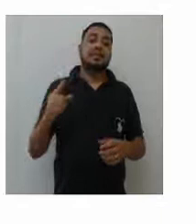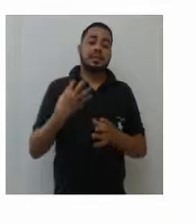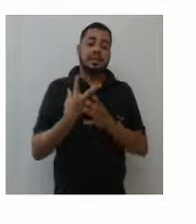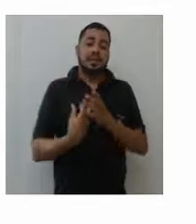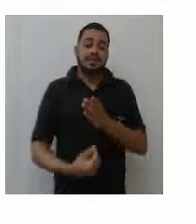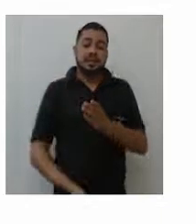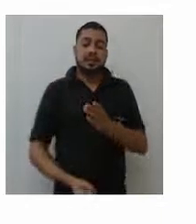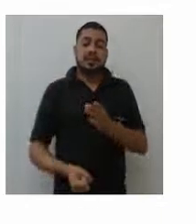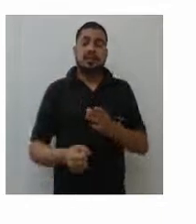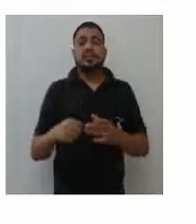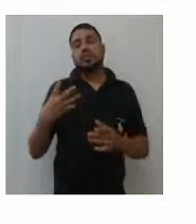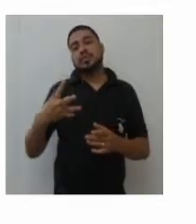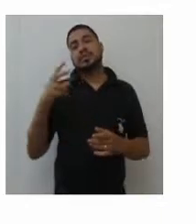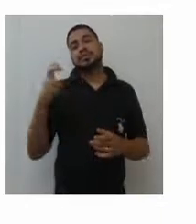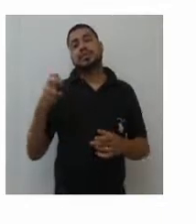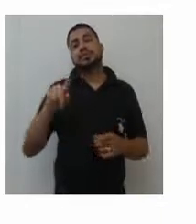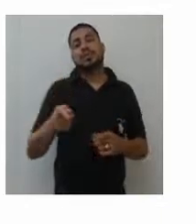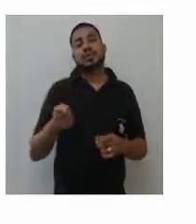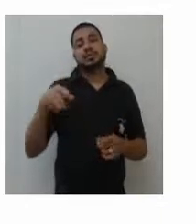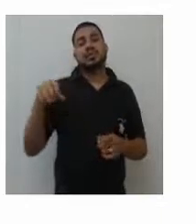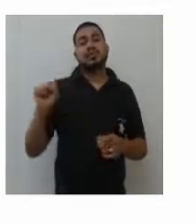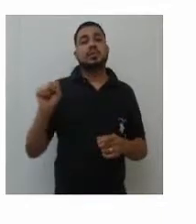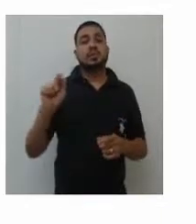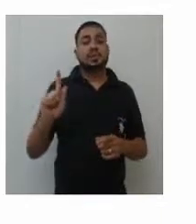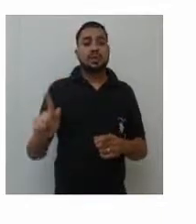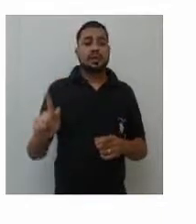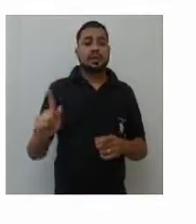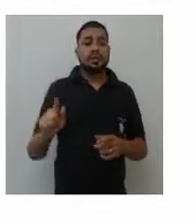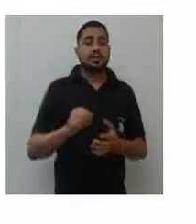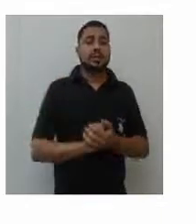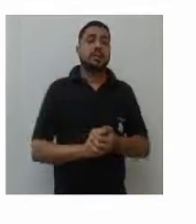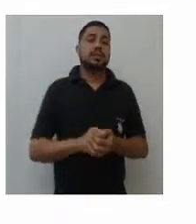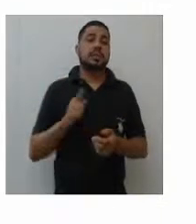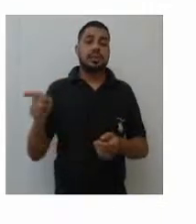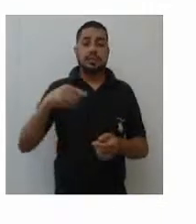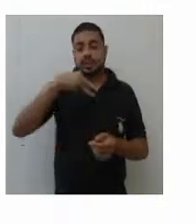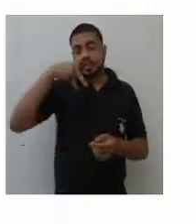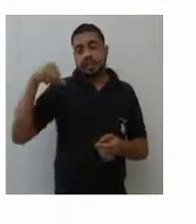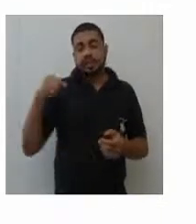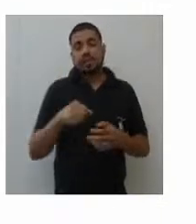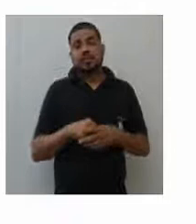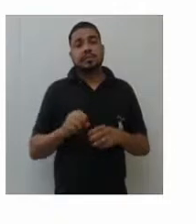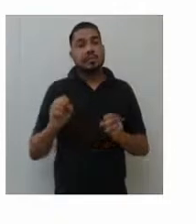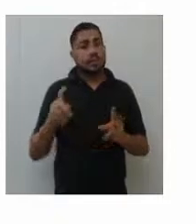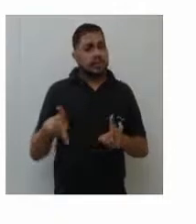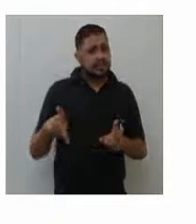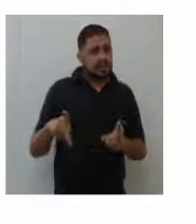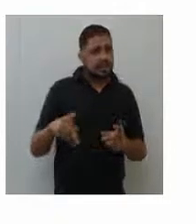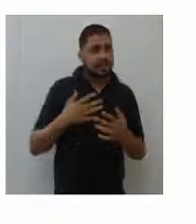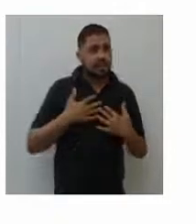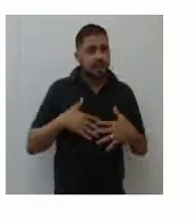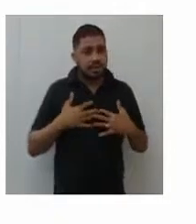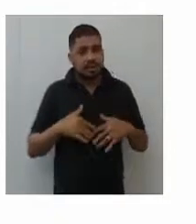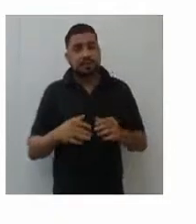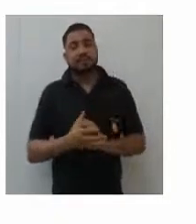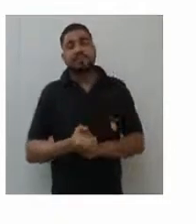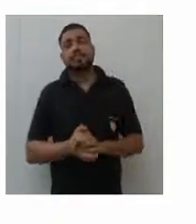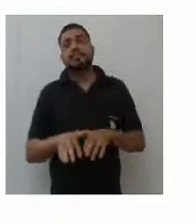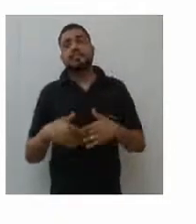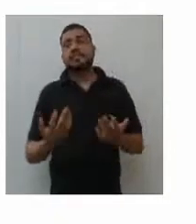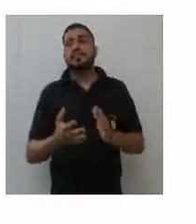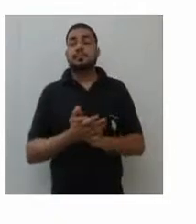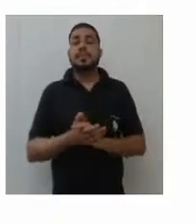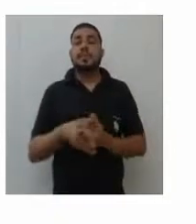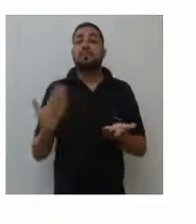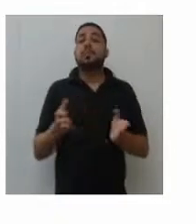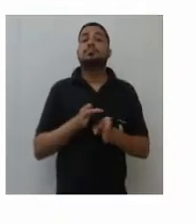no máximo 45,8 gramas deste sal. Ok, pessoal? Tudo tranquilo? Então, ó, próximo. Qual é